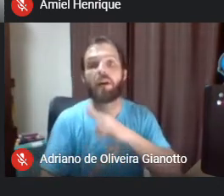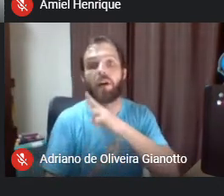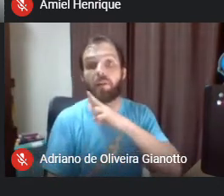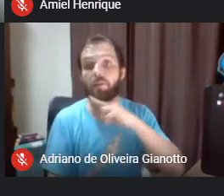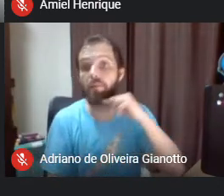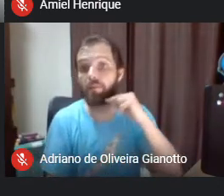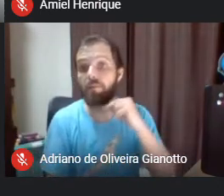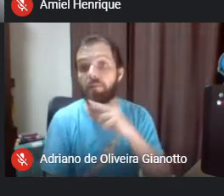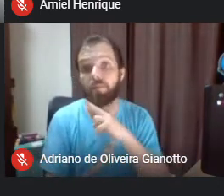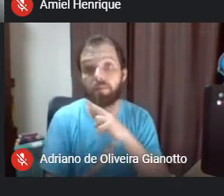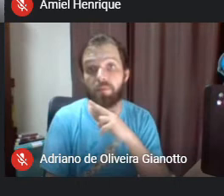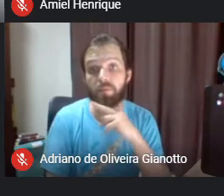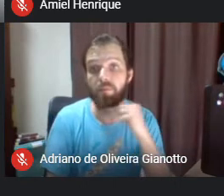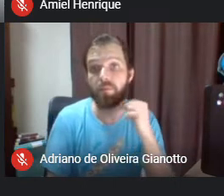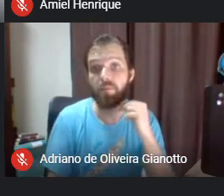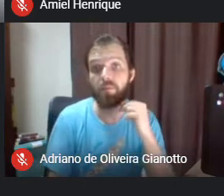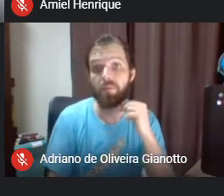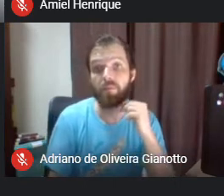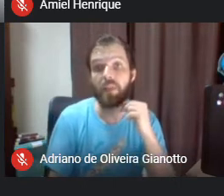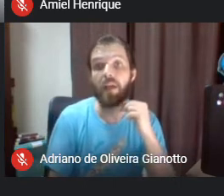só um pouquinho, gente.